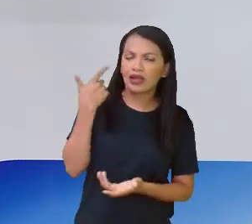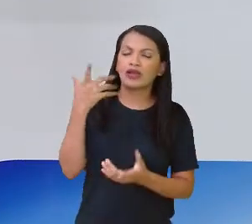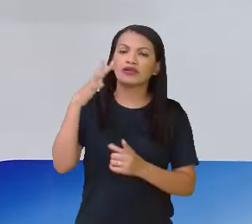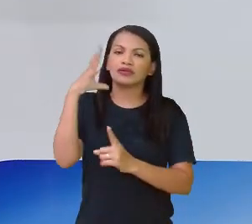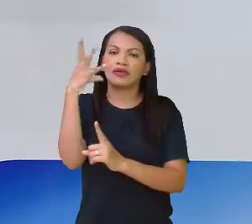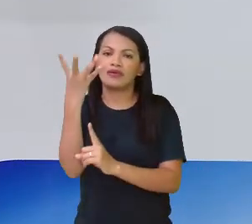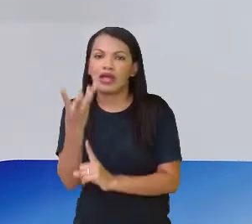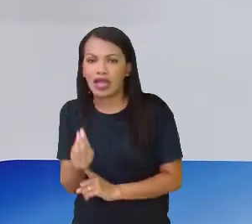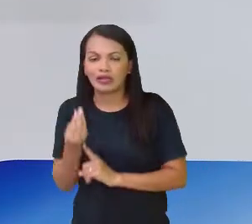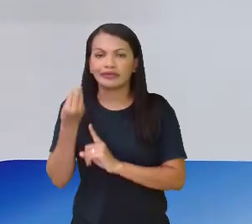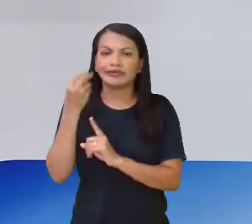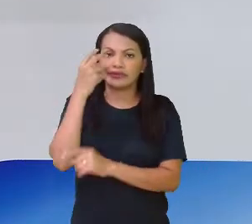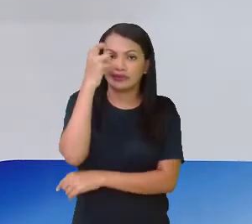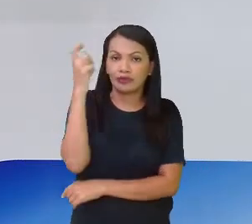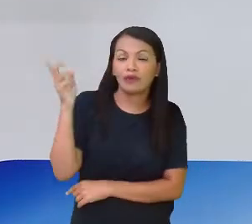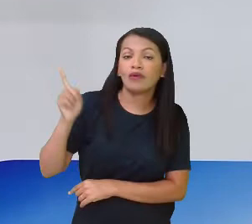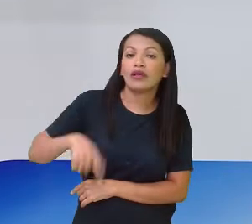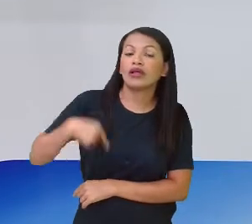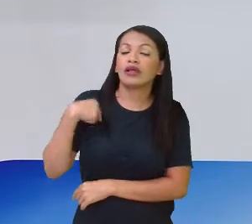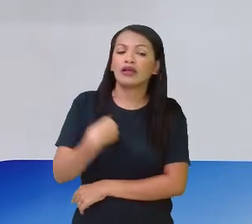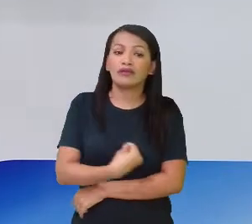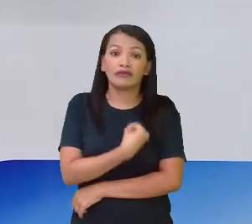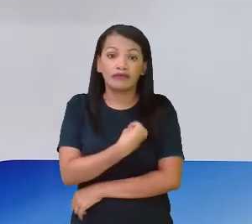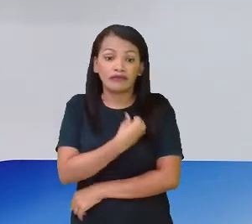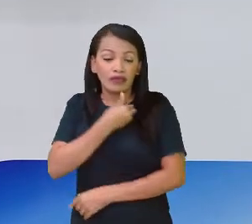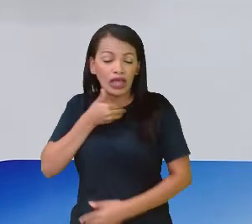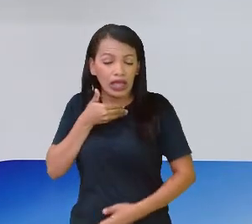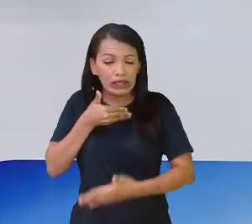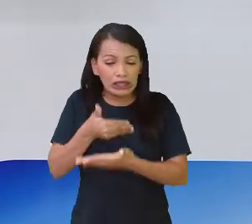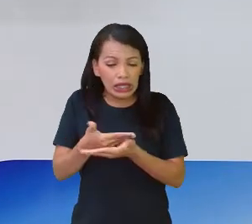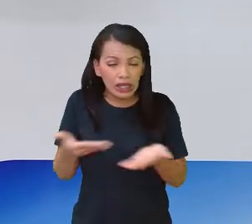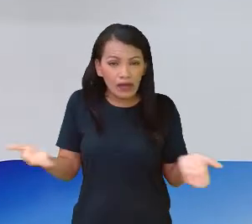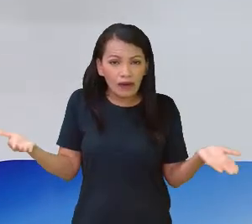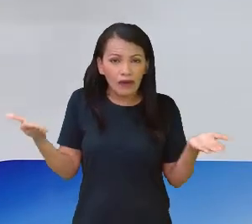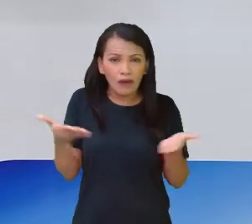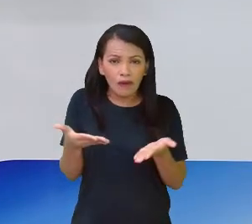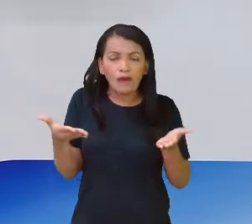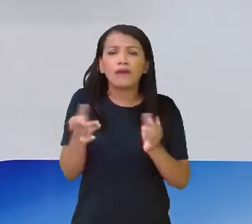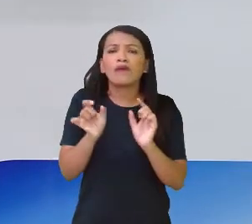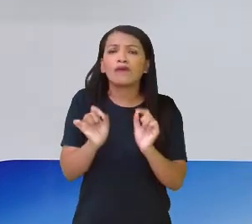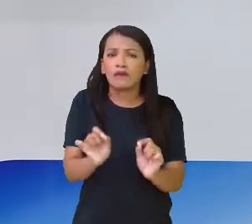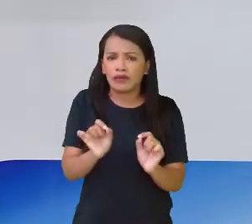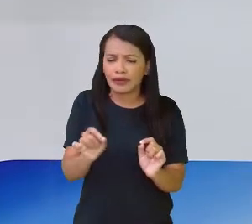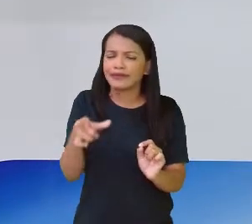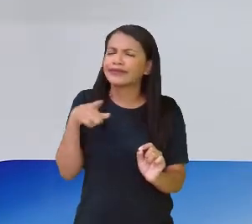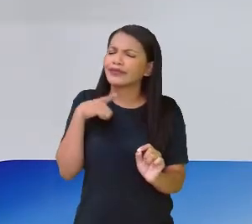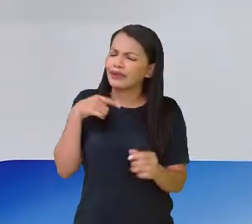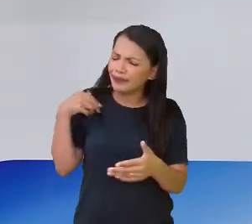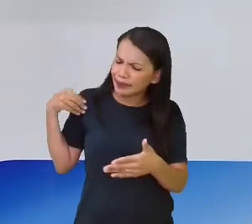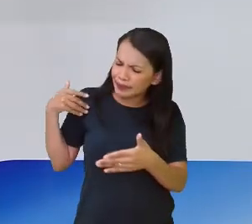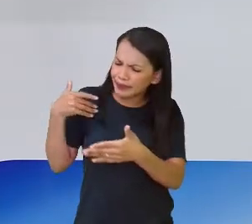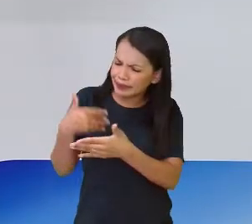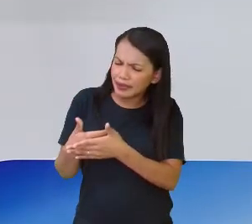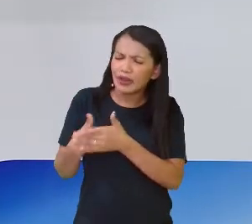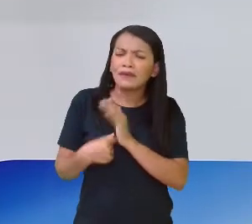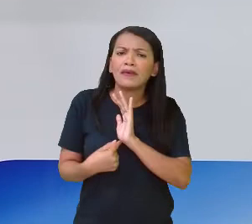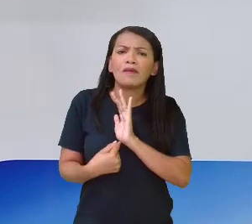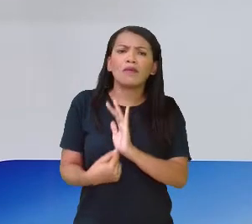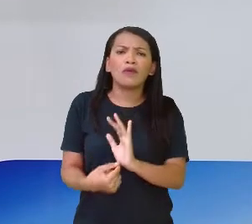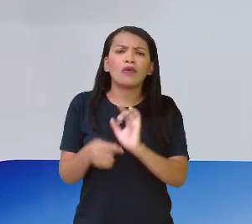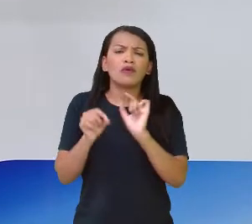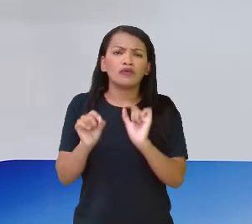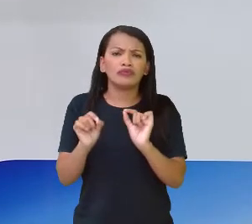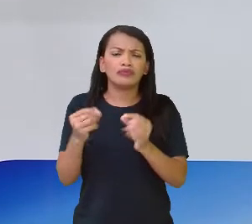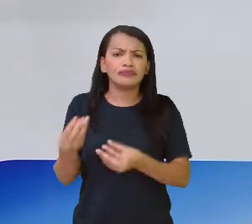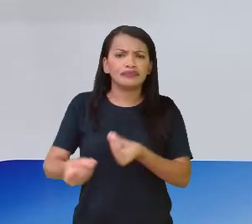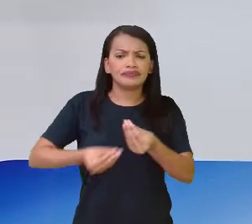de cultura e que ainda está viva até hoje. Surge há muito tempo como uma expressão,